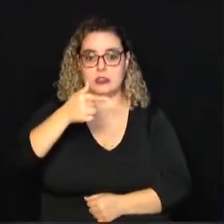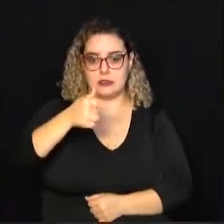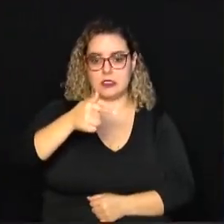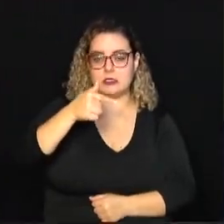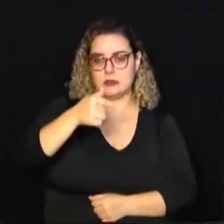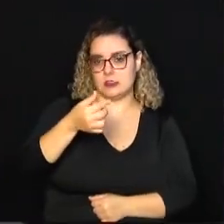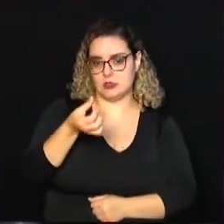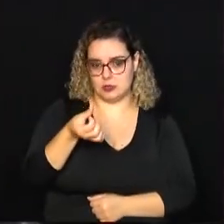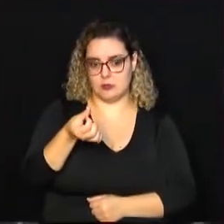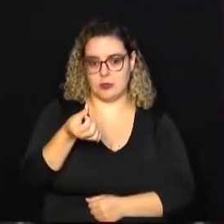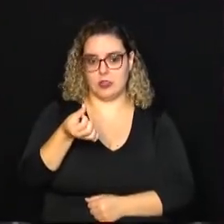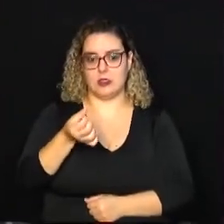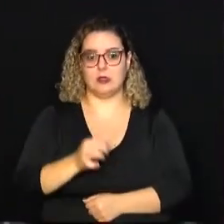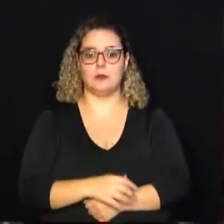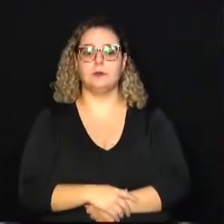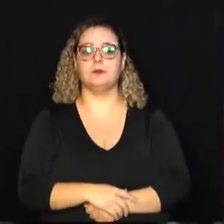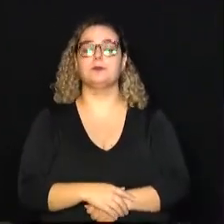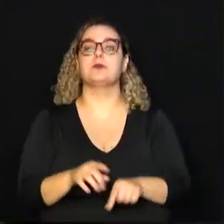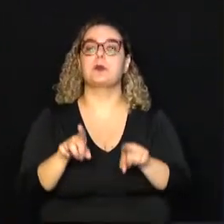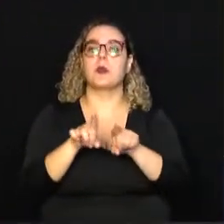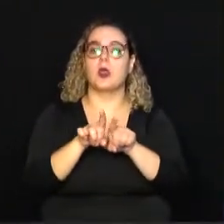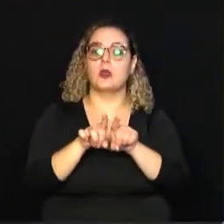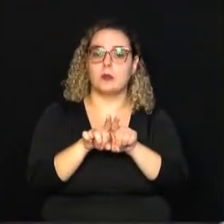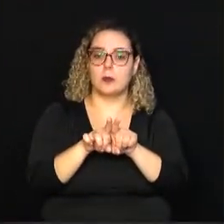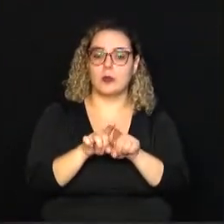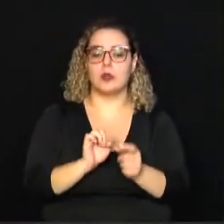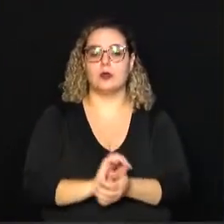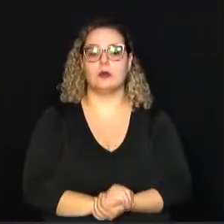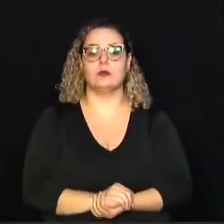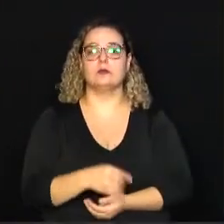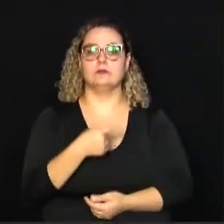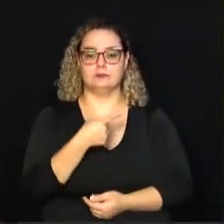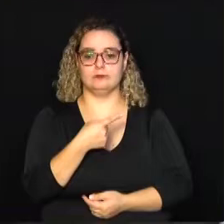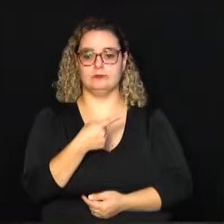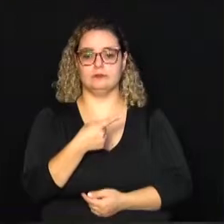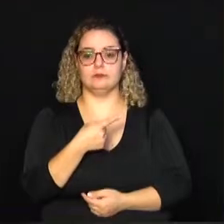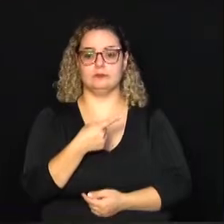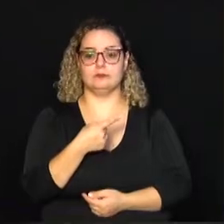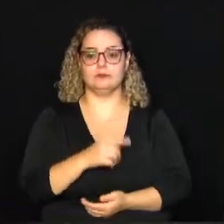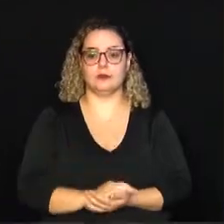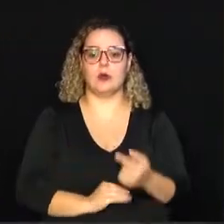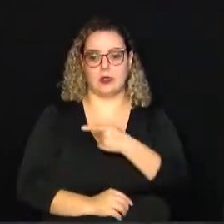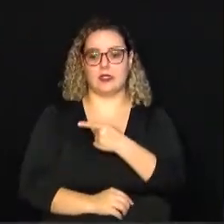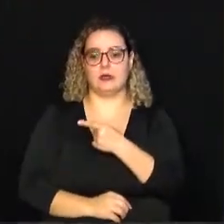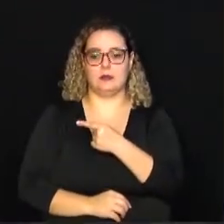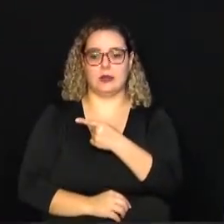97829-3776, né? E também pelo e-mail,